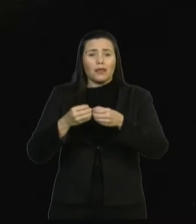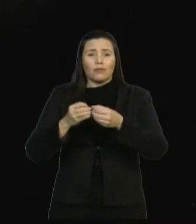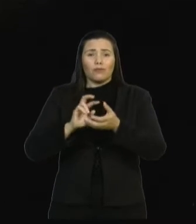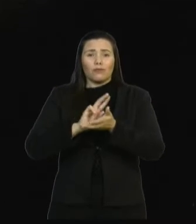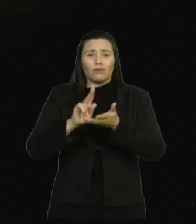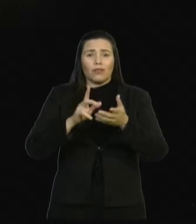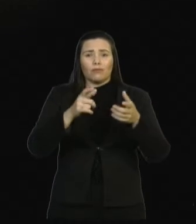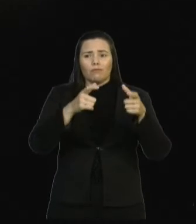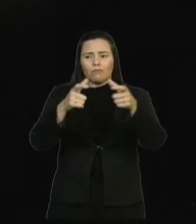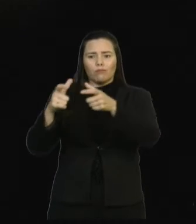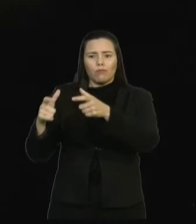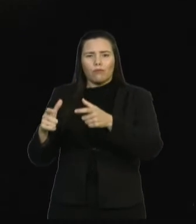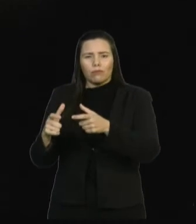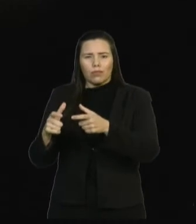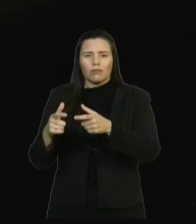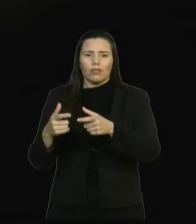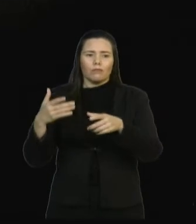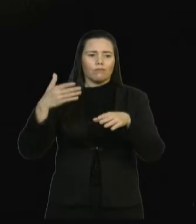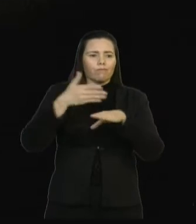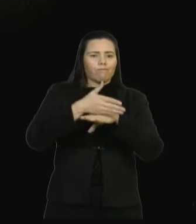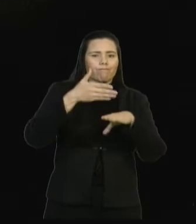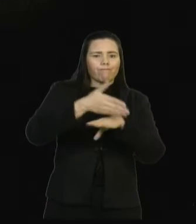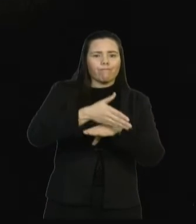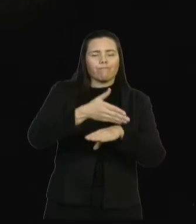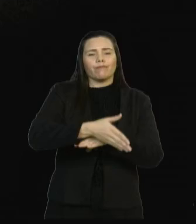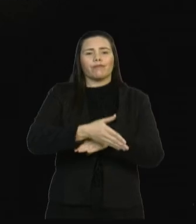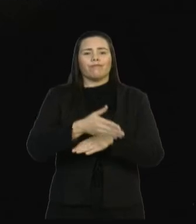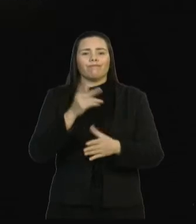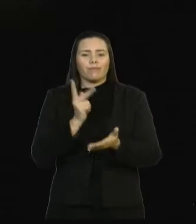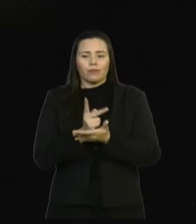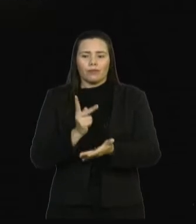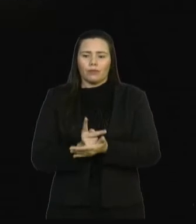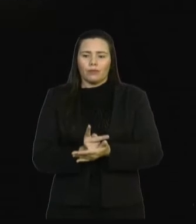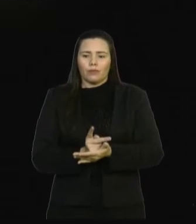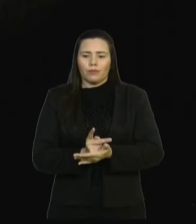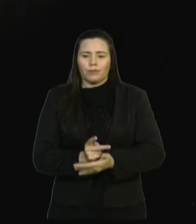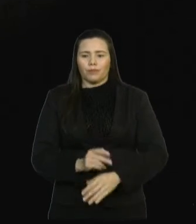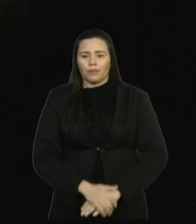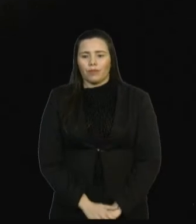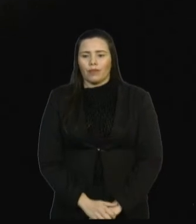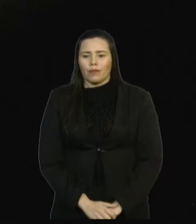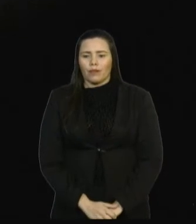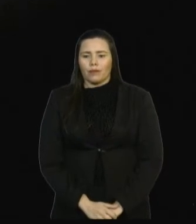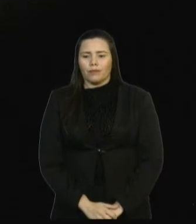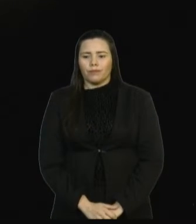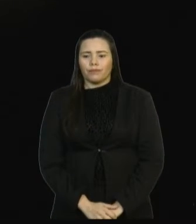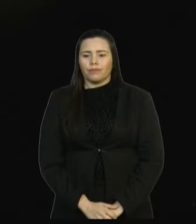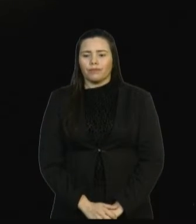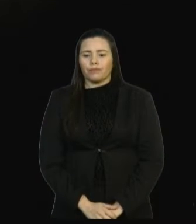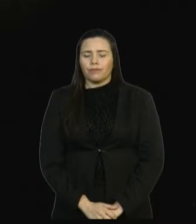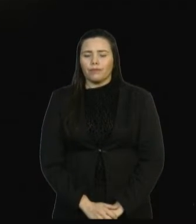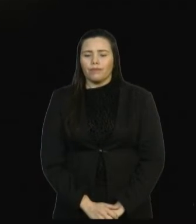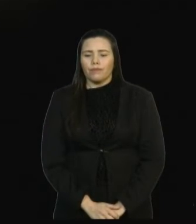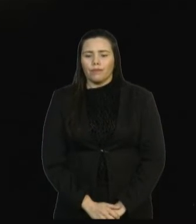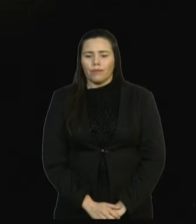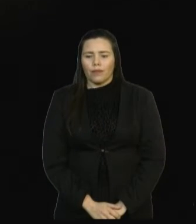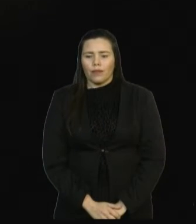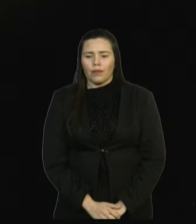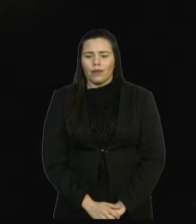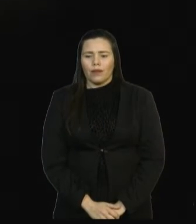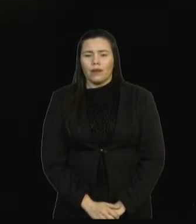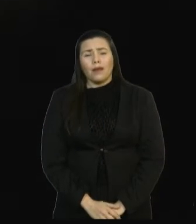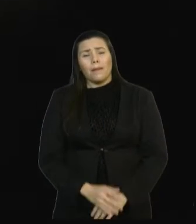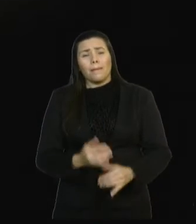até muitos hospitais fechados por ausência da participação do poder público estadual. E ali parecia